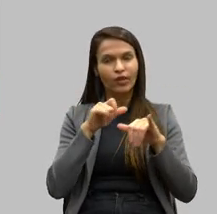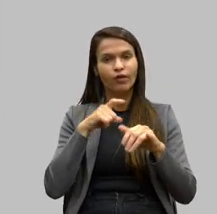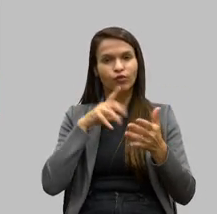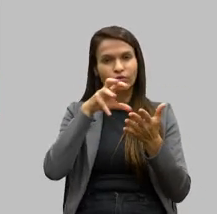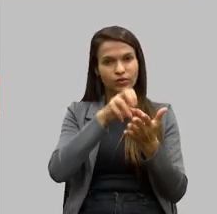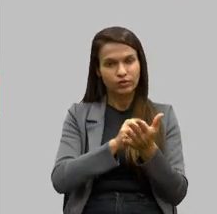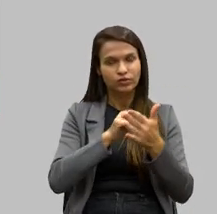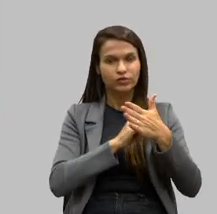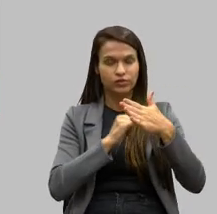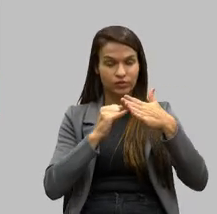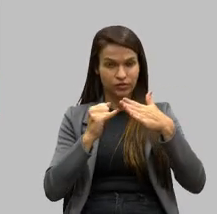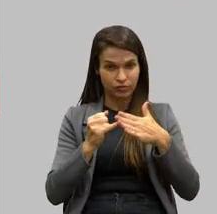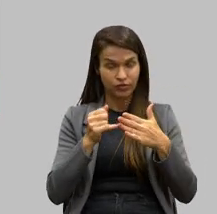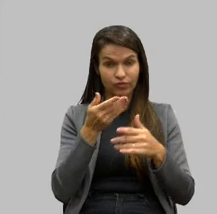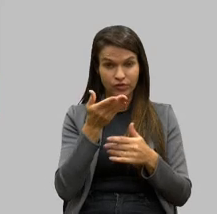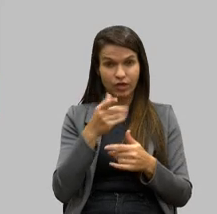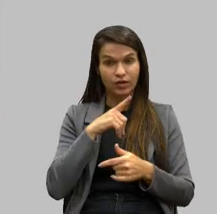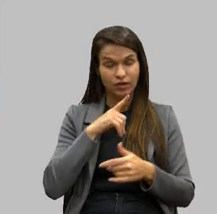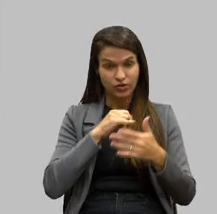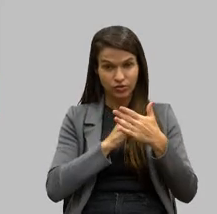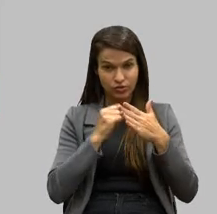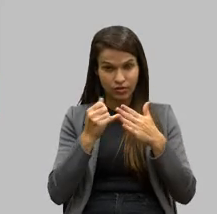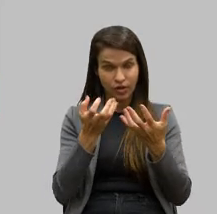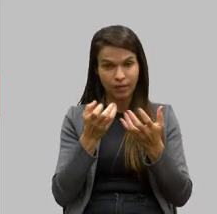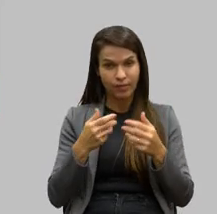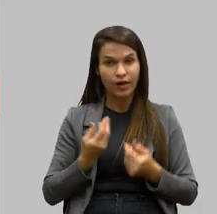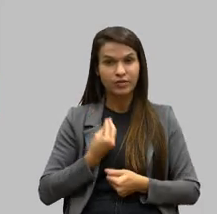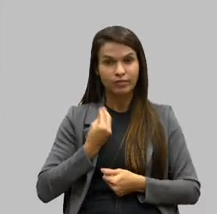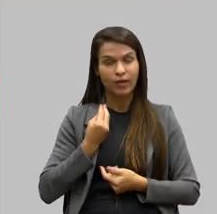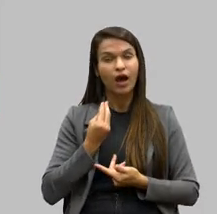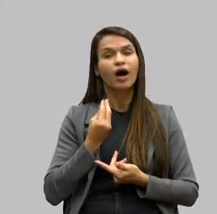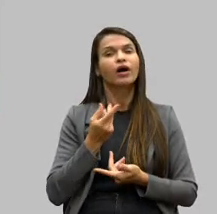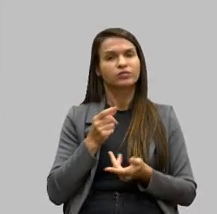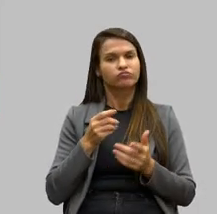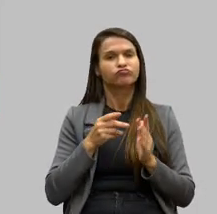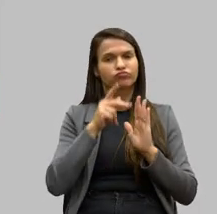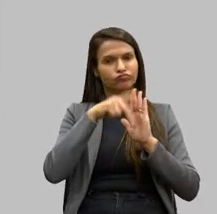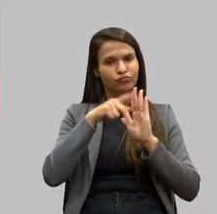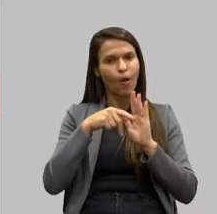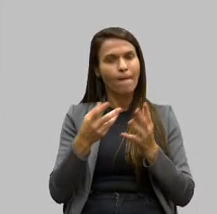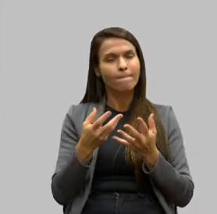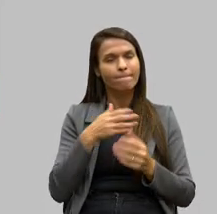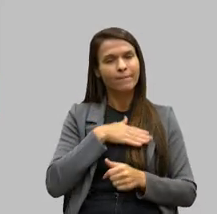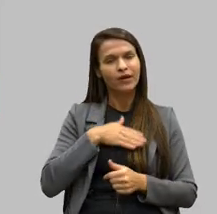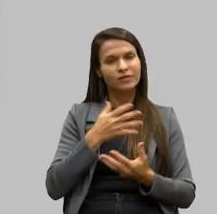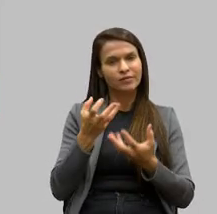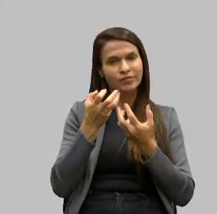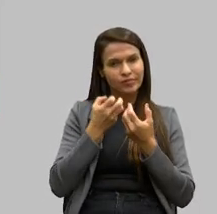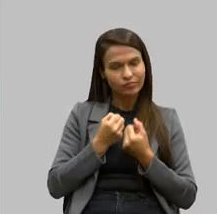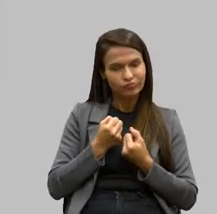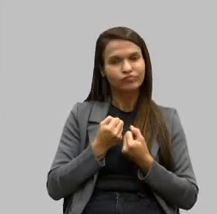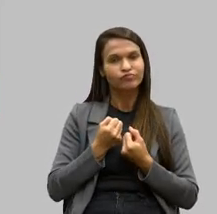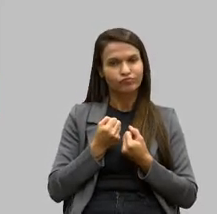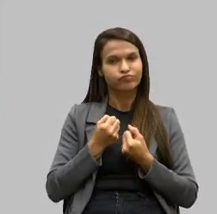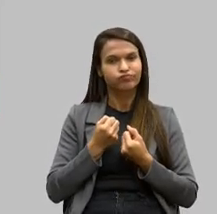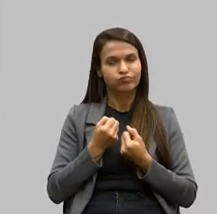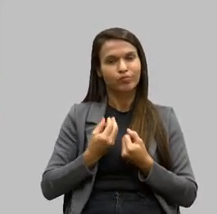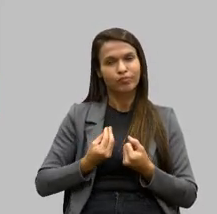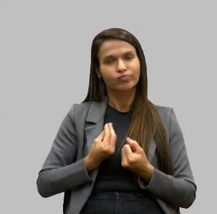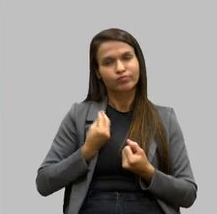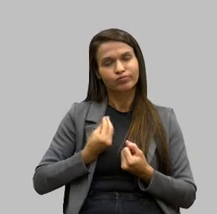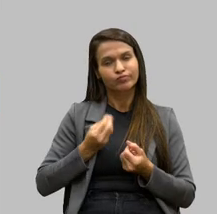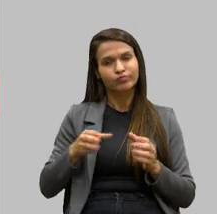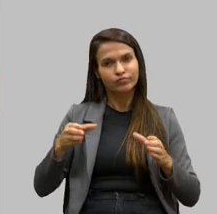instituições. Você que tem instituição e queira participar do Trilhas de Futuro, é um prazer recebê-lo para fazer parte dessa grande rede que nós temos